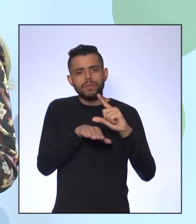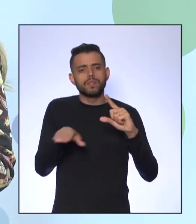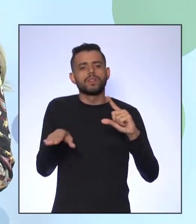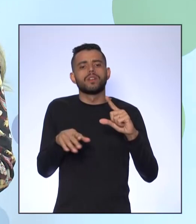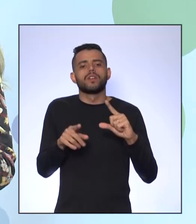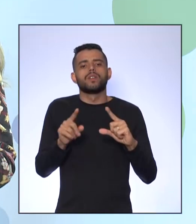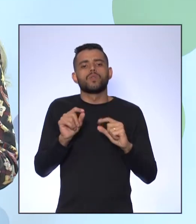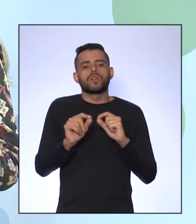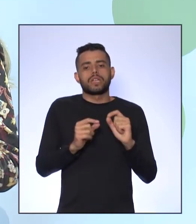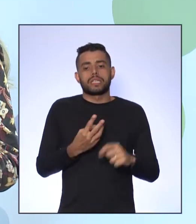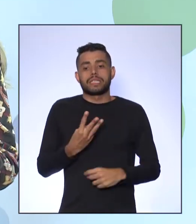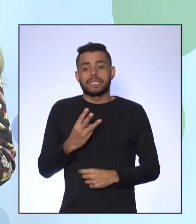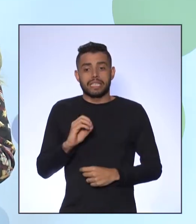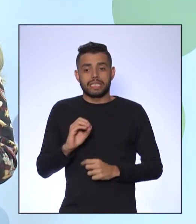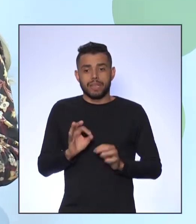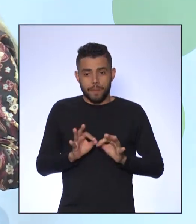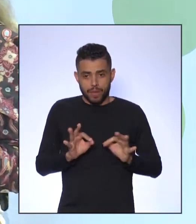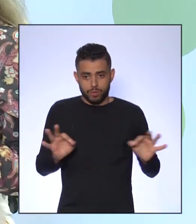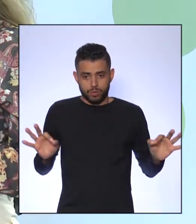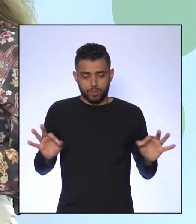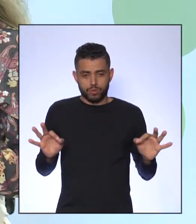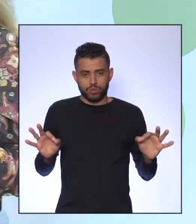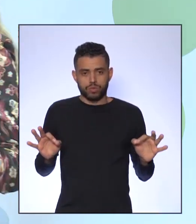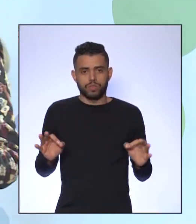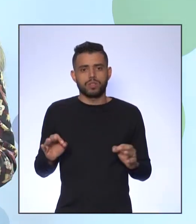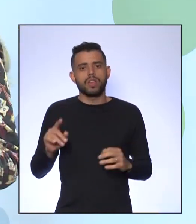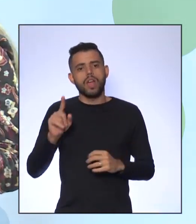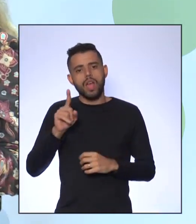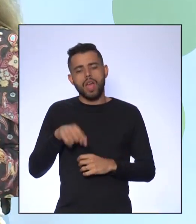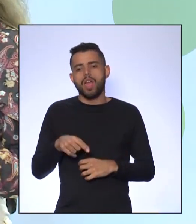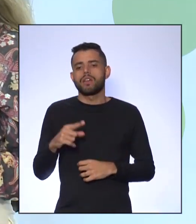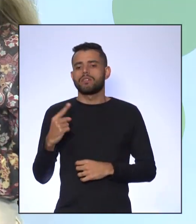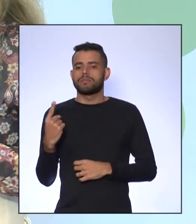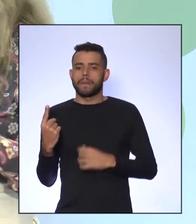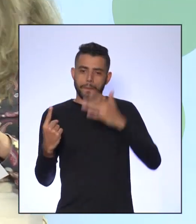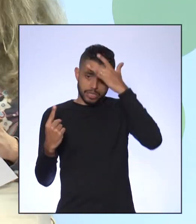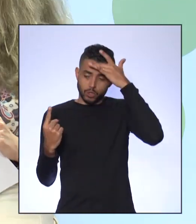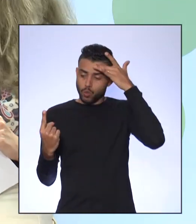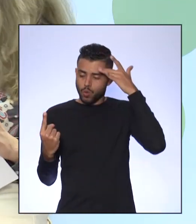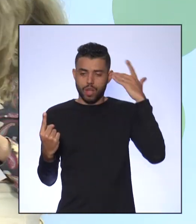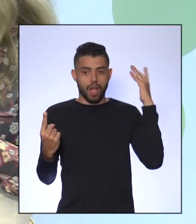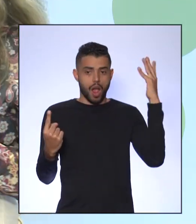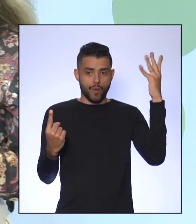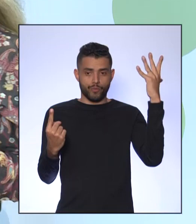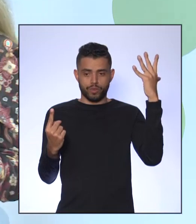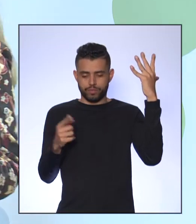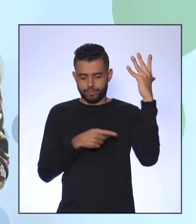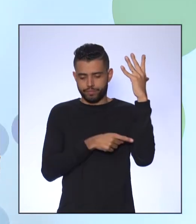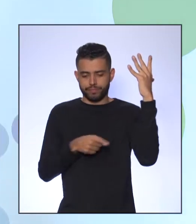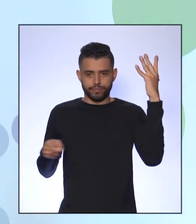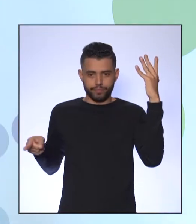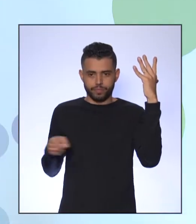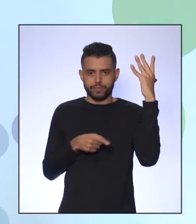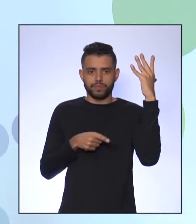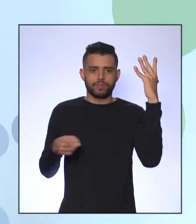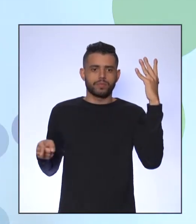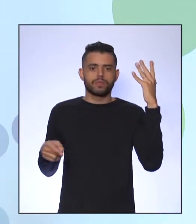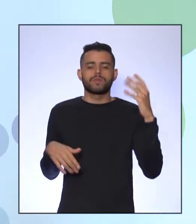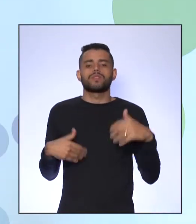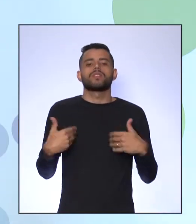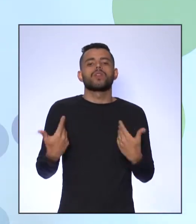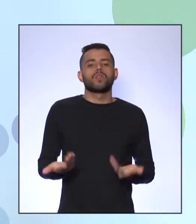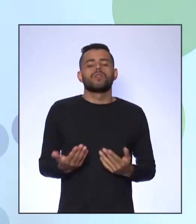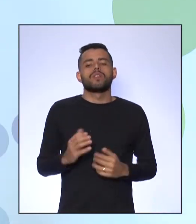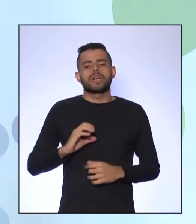problema, é 30 metros, que é exatamente o cateto adjacente. Então, quem relaciona cateto oposto